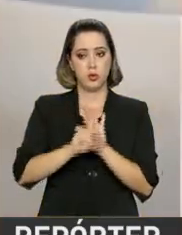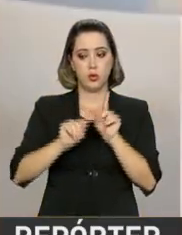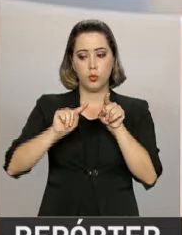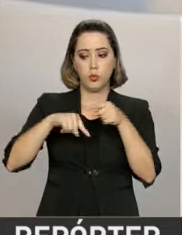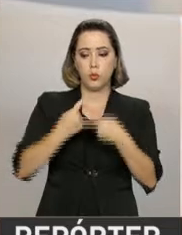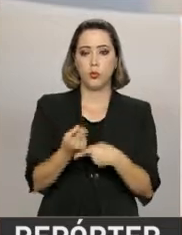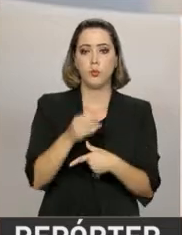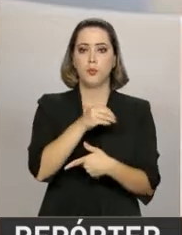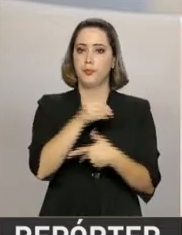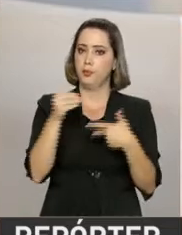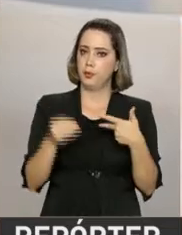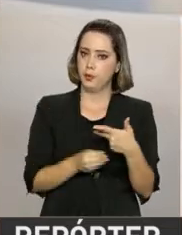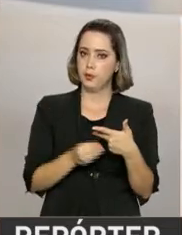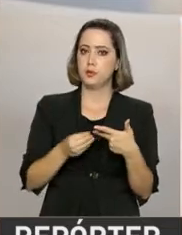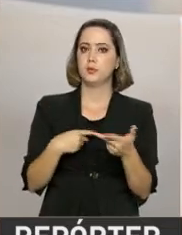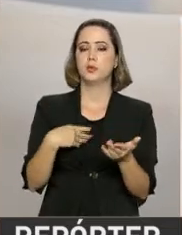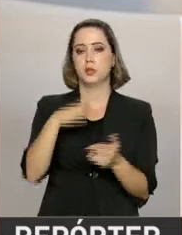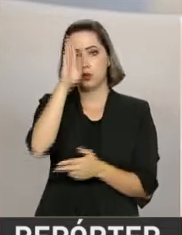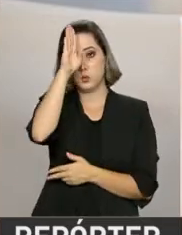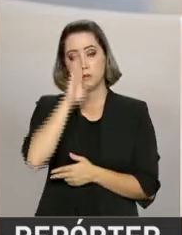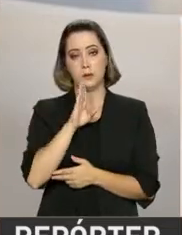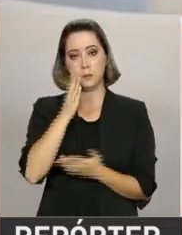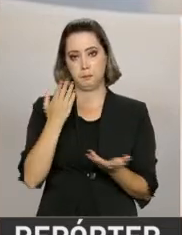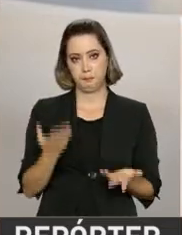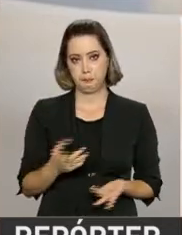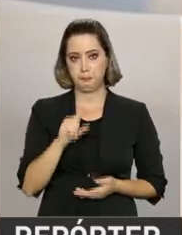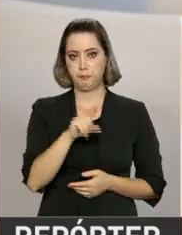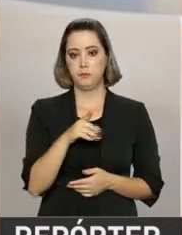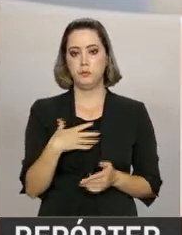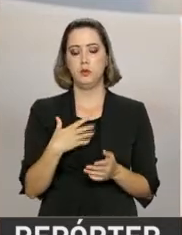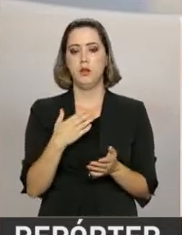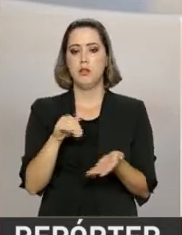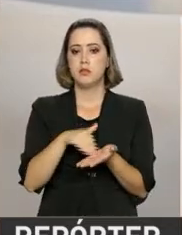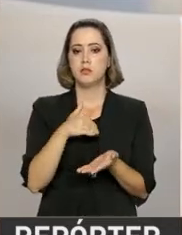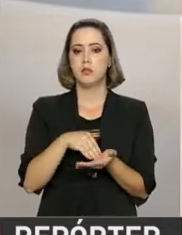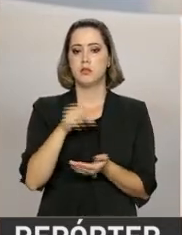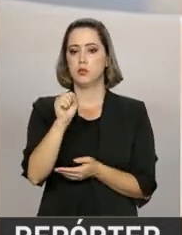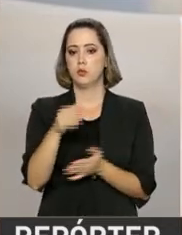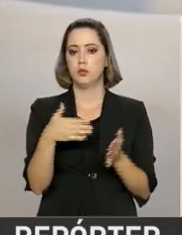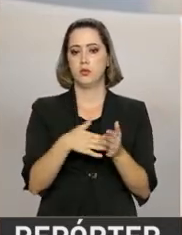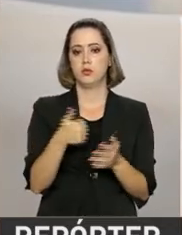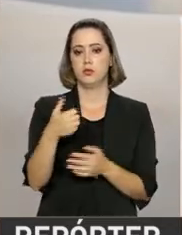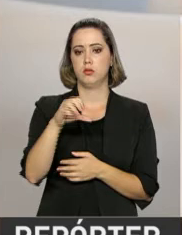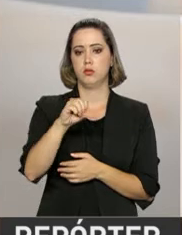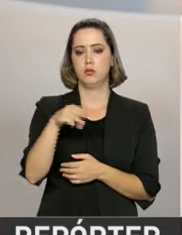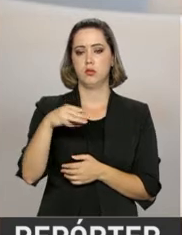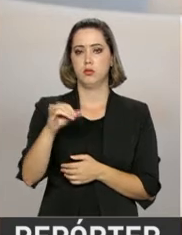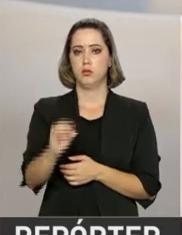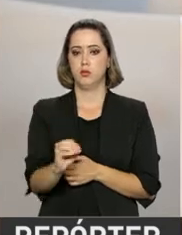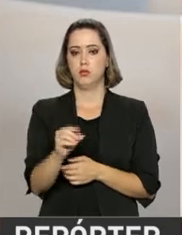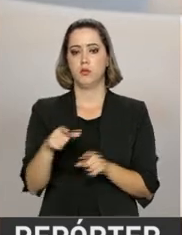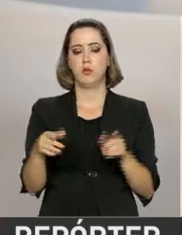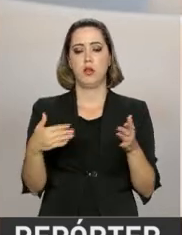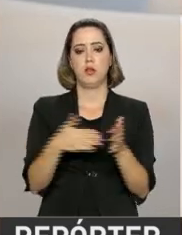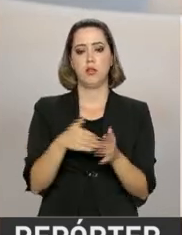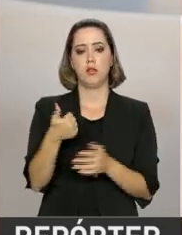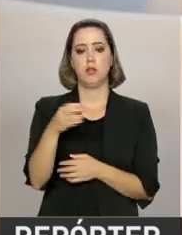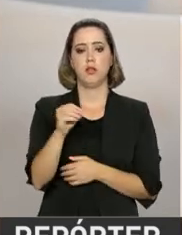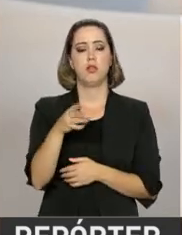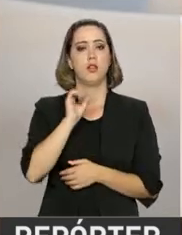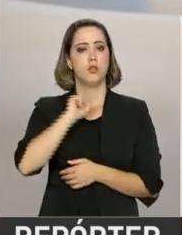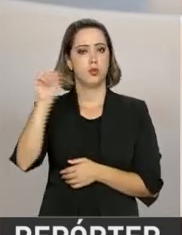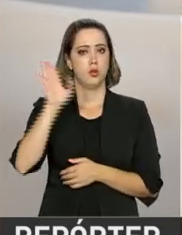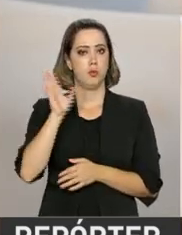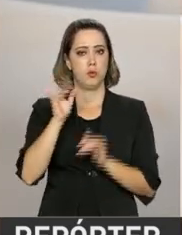as inscrições para o enem vão do dia 8 ao dia 19 de maio o edital com as regras sai até 10 de abril